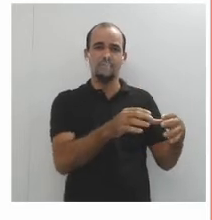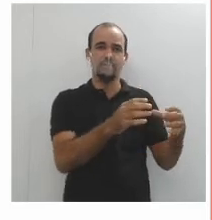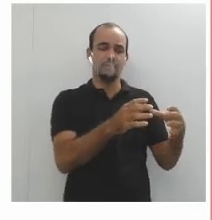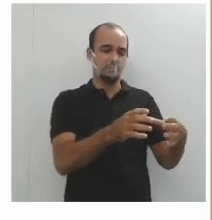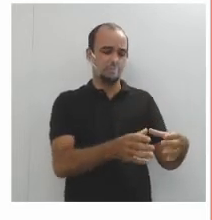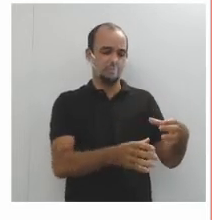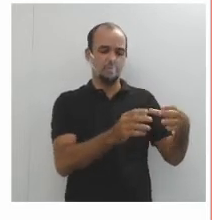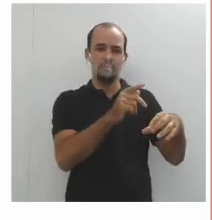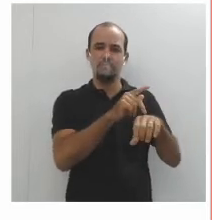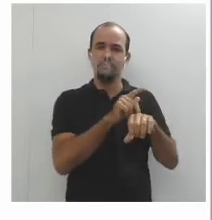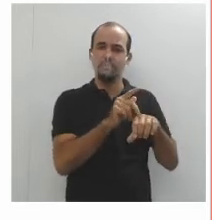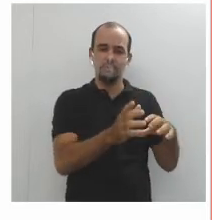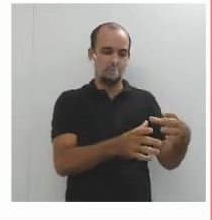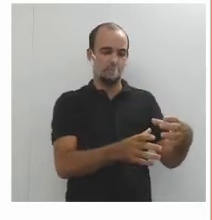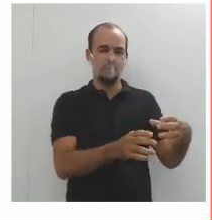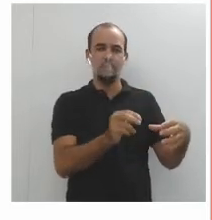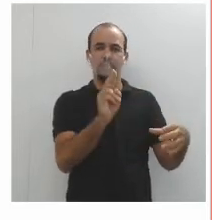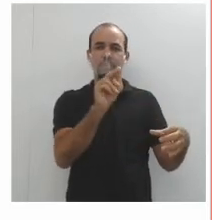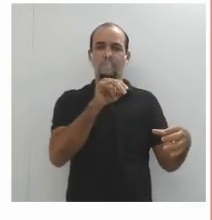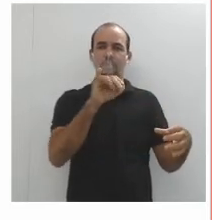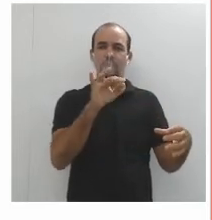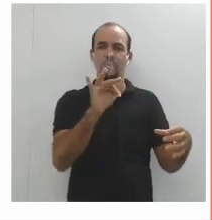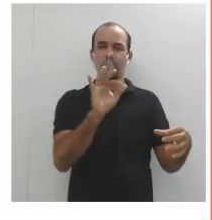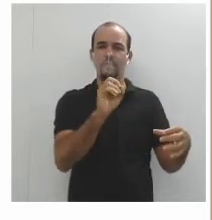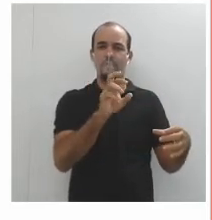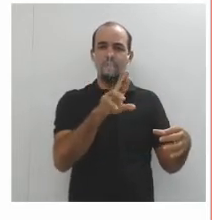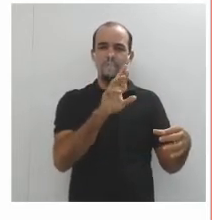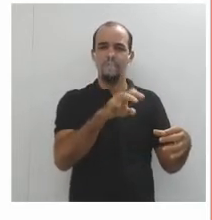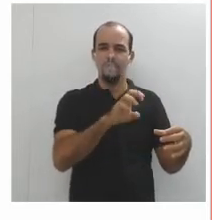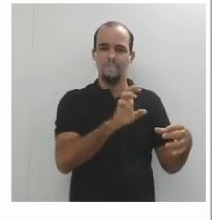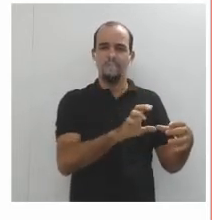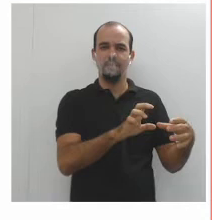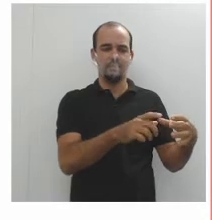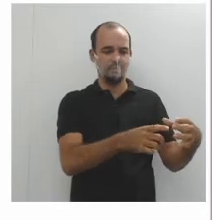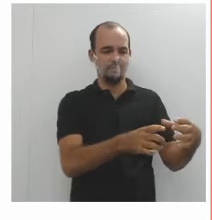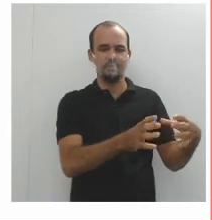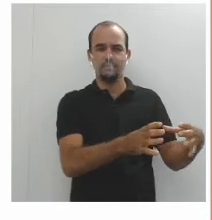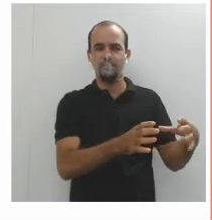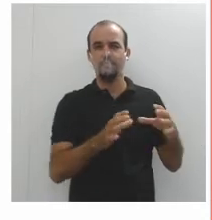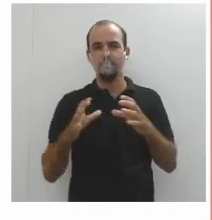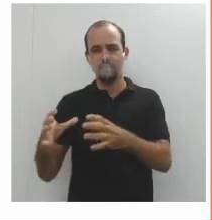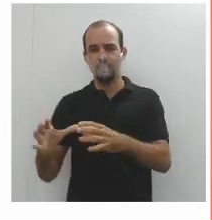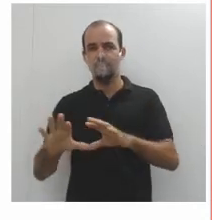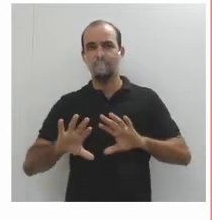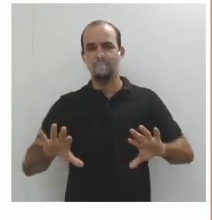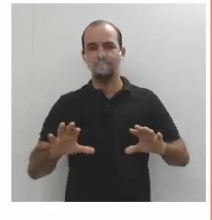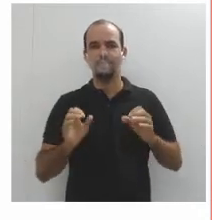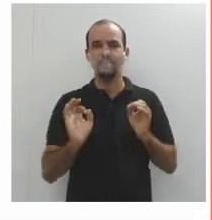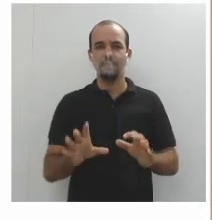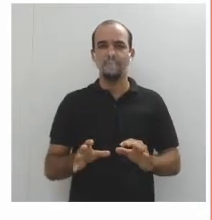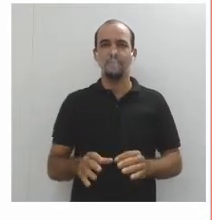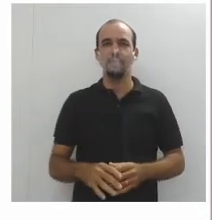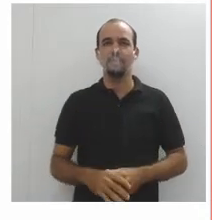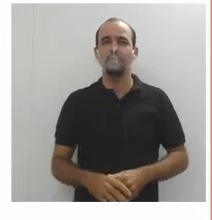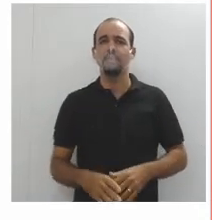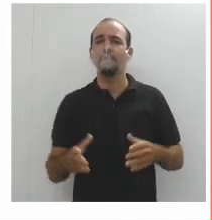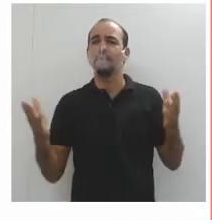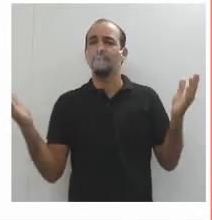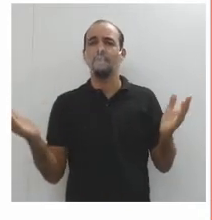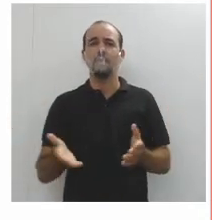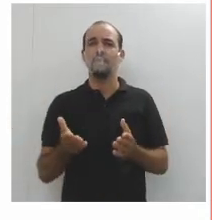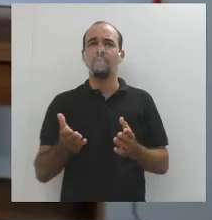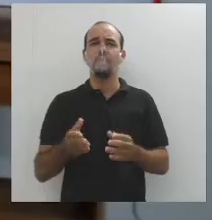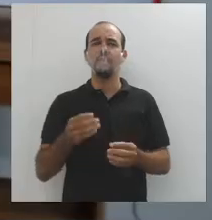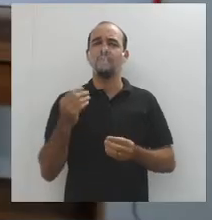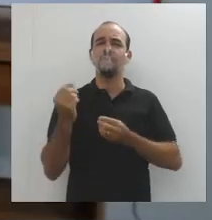como nós estamos aí apresentando, ok? Olha só, vamos agora para a nossa definição.